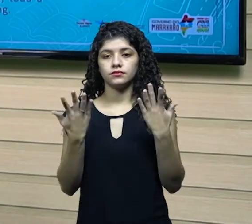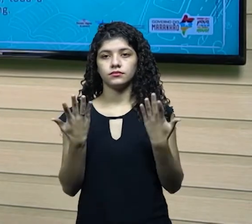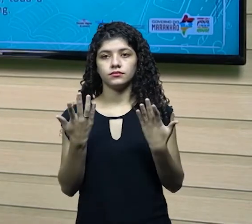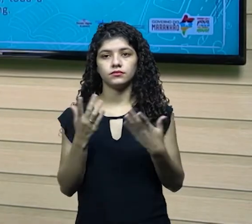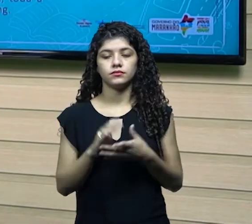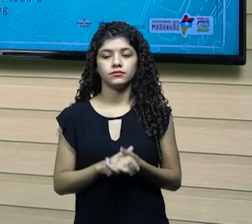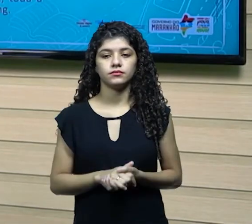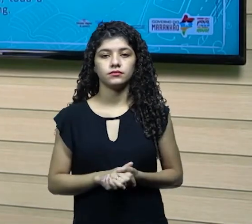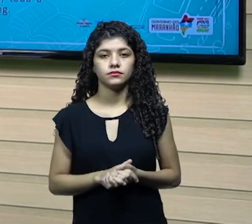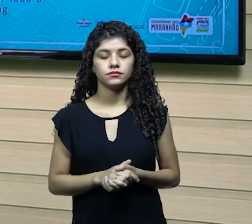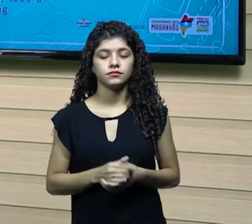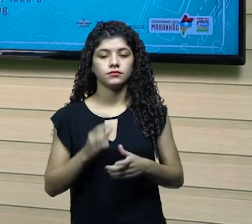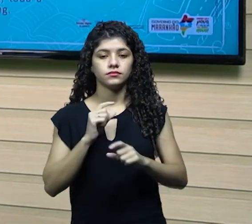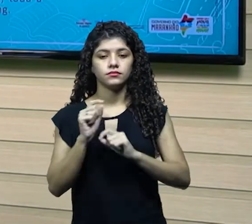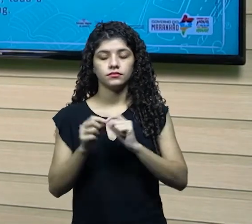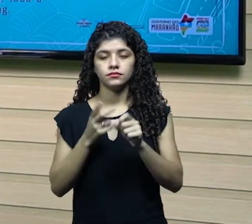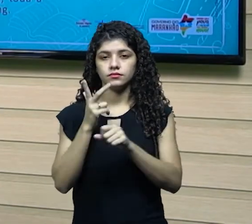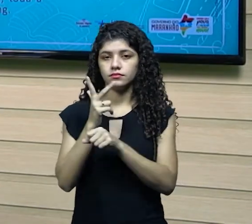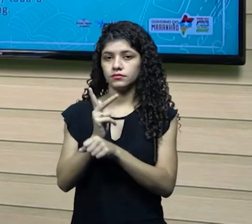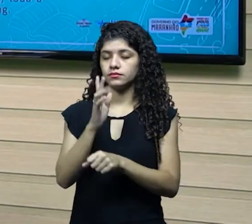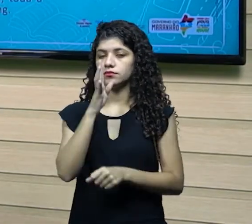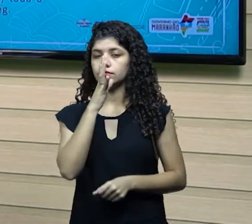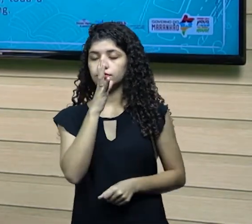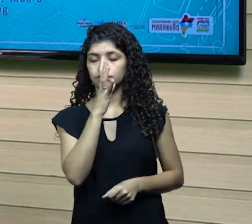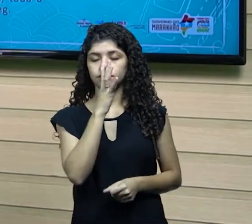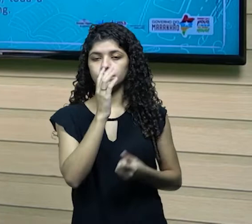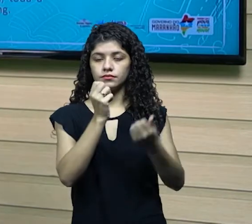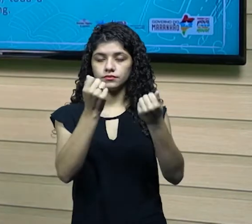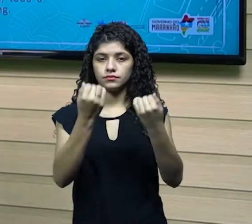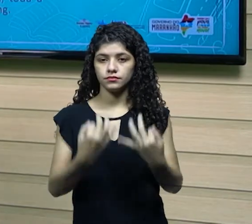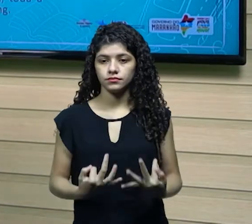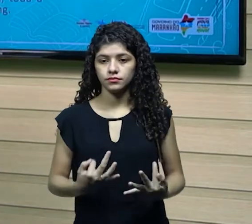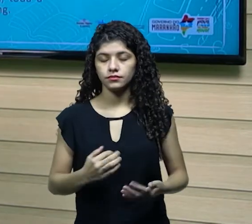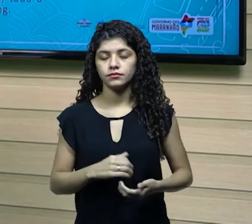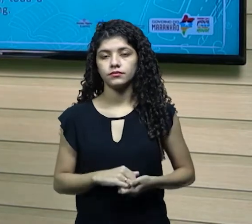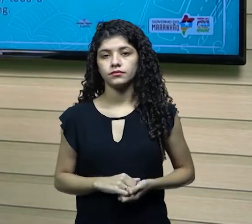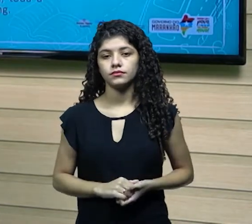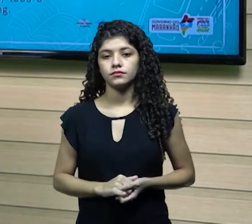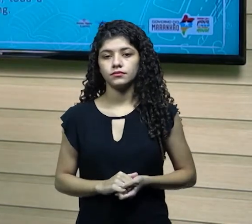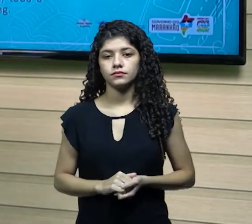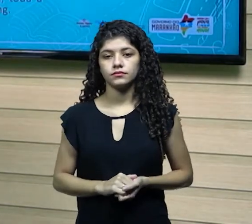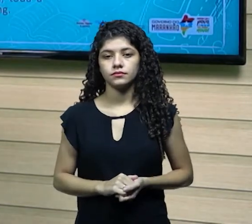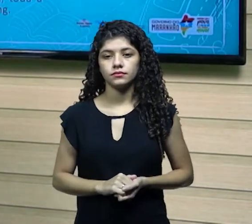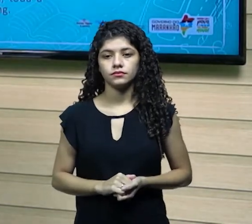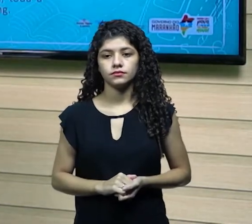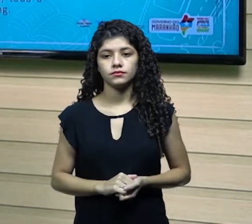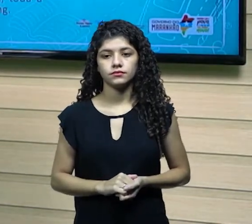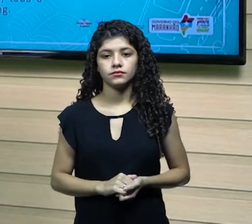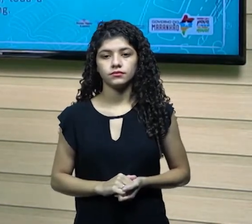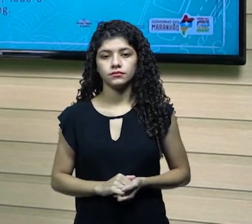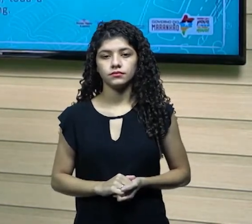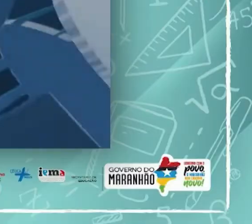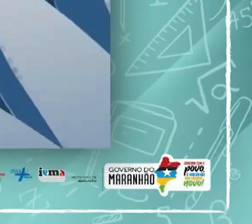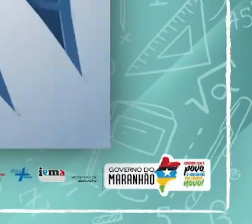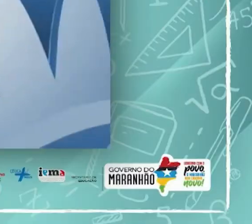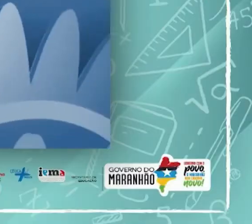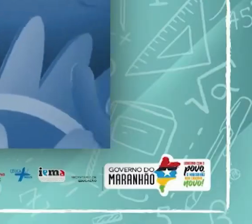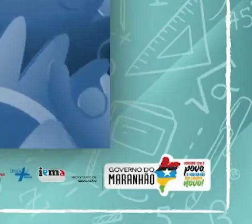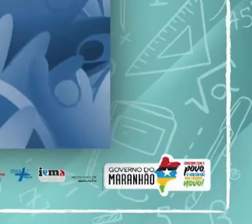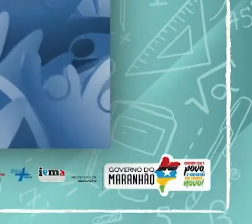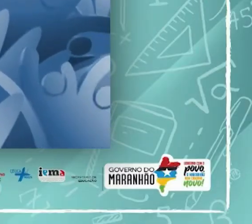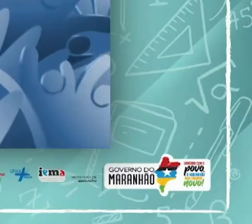dentro do evento Então a gente vai ver um pouco desse vídeo né vai retratar o que que é uma organização de eventos